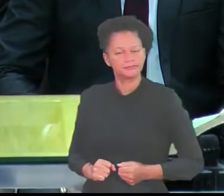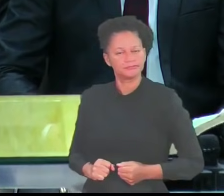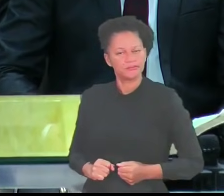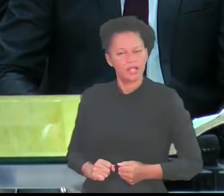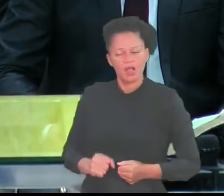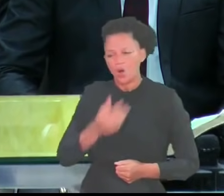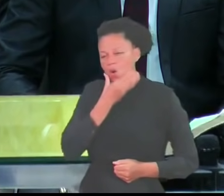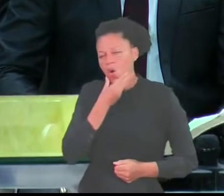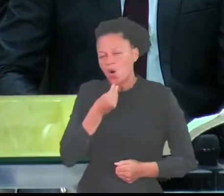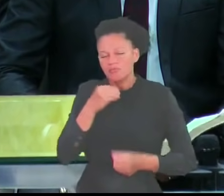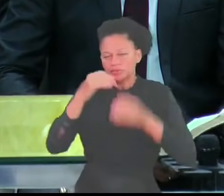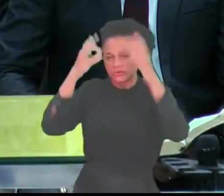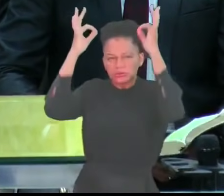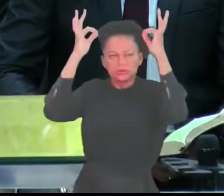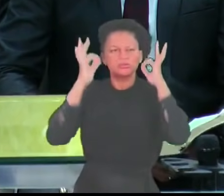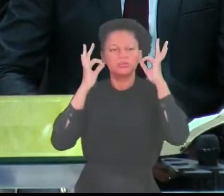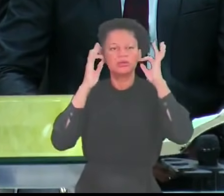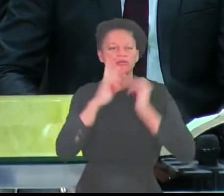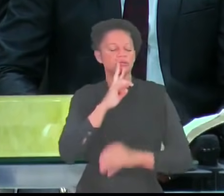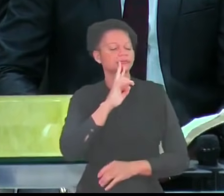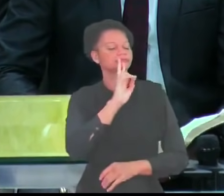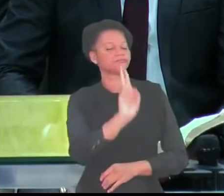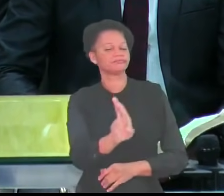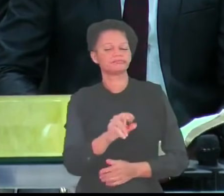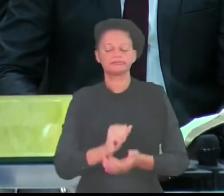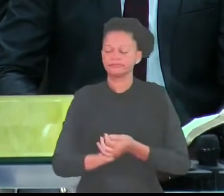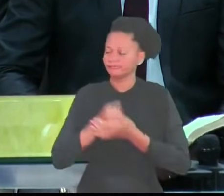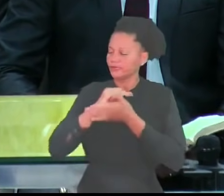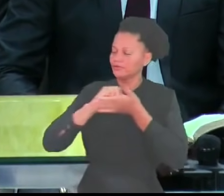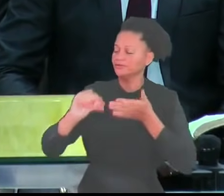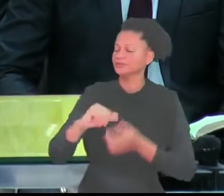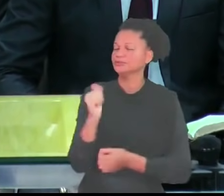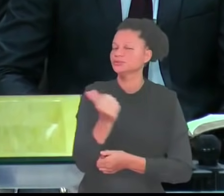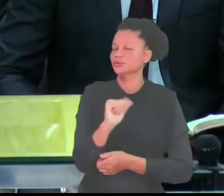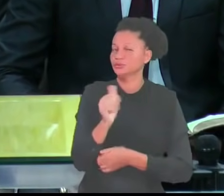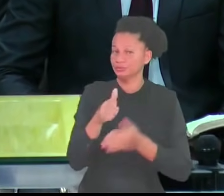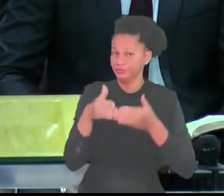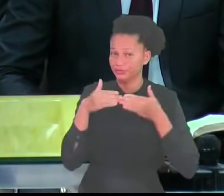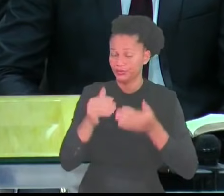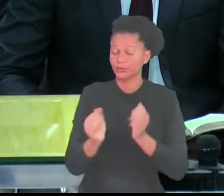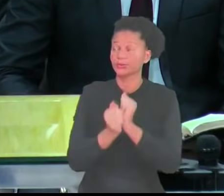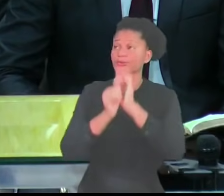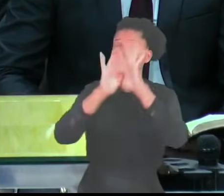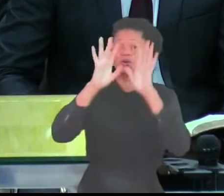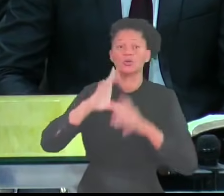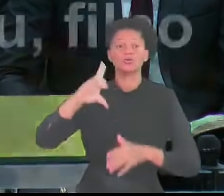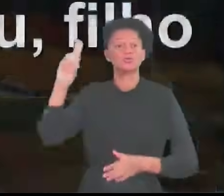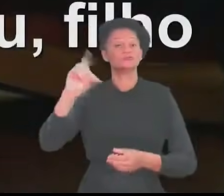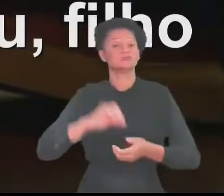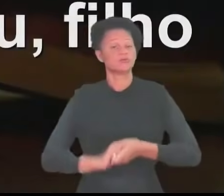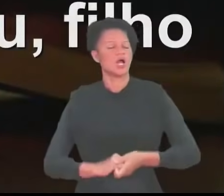Aí Josafá disse a resposta. Versículo 11, por favor. Glória a Deus. E disse